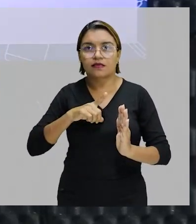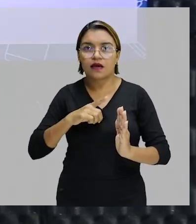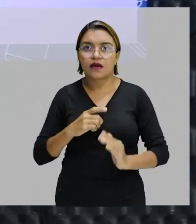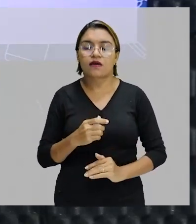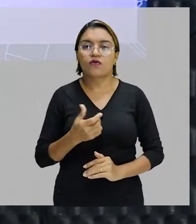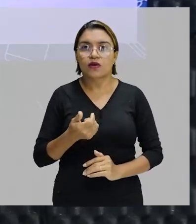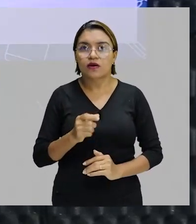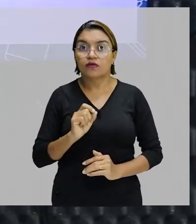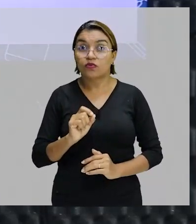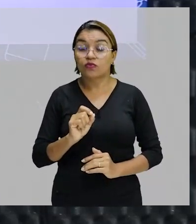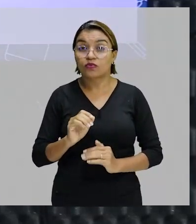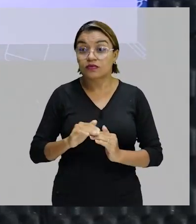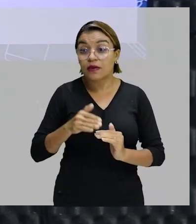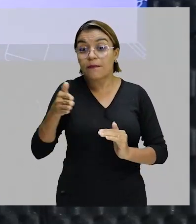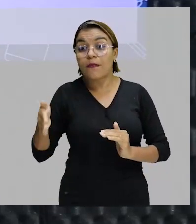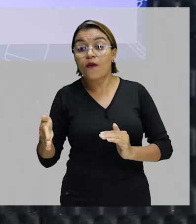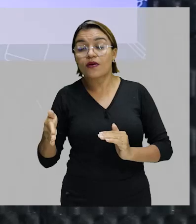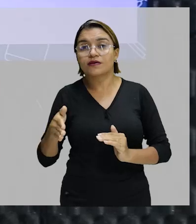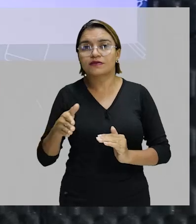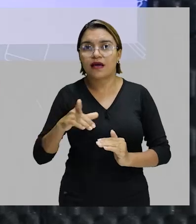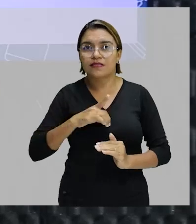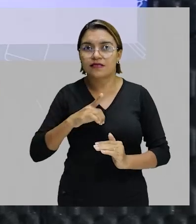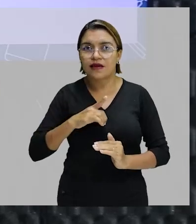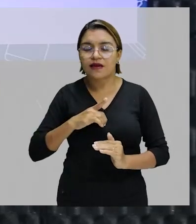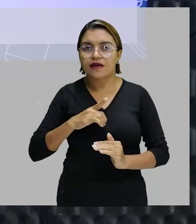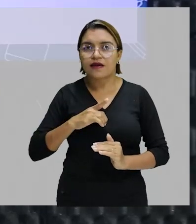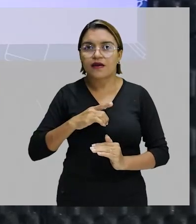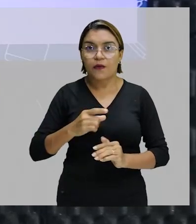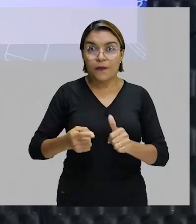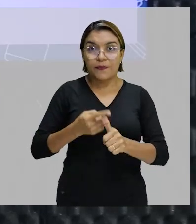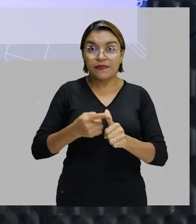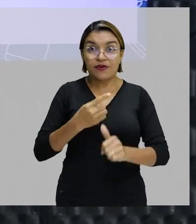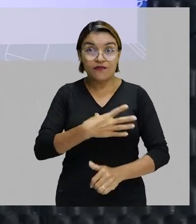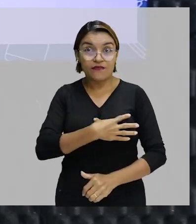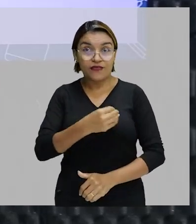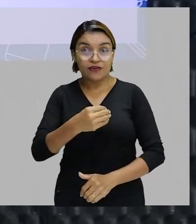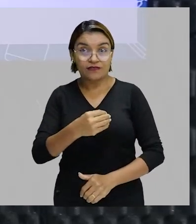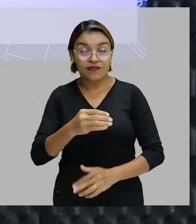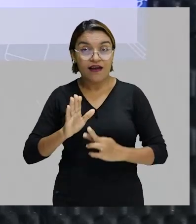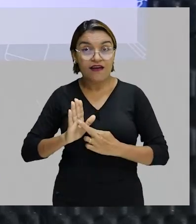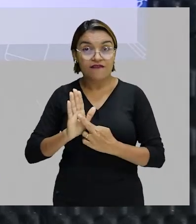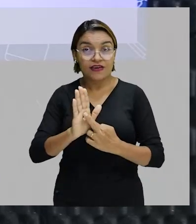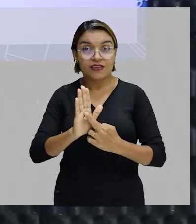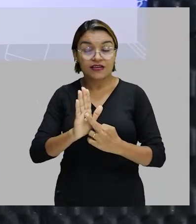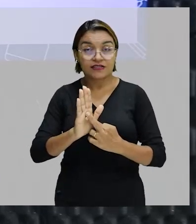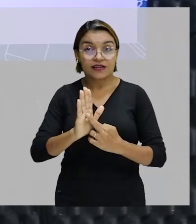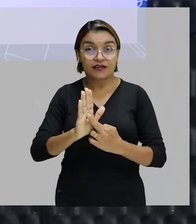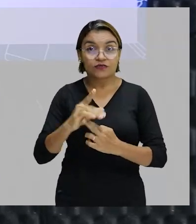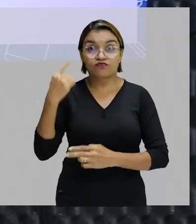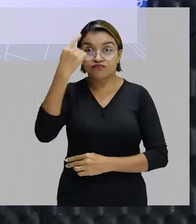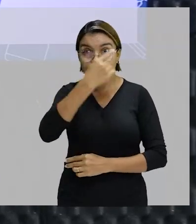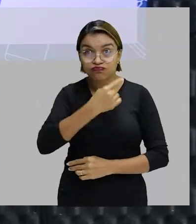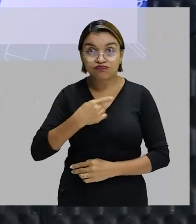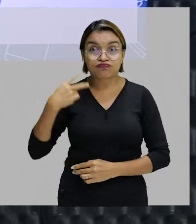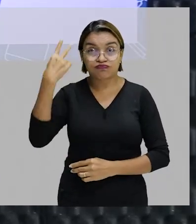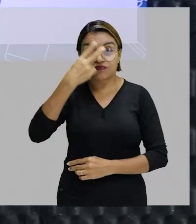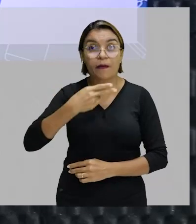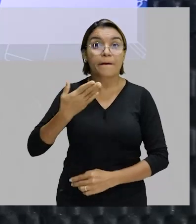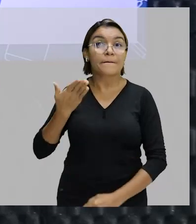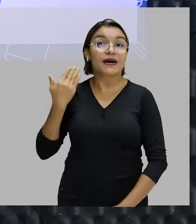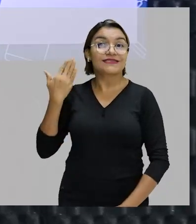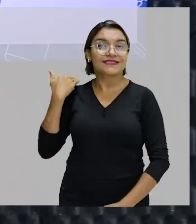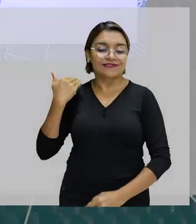após esse período, eles tiveram o primeiro filho. Então, eu faço a referência na duração de um tempo no